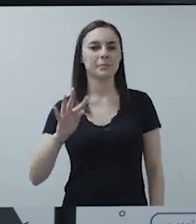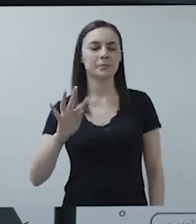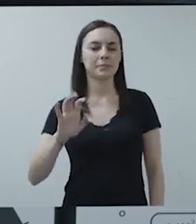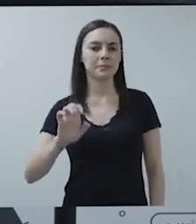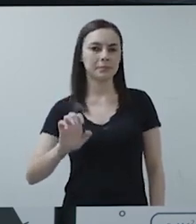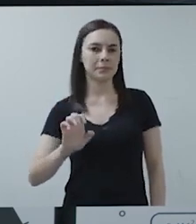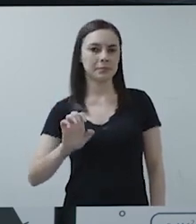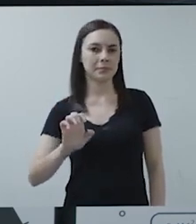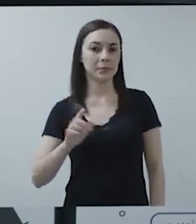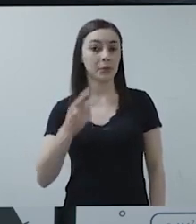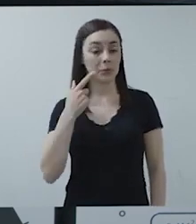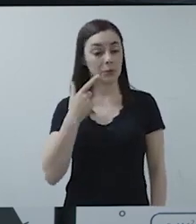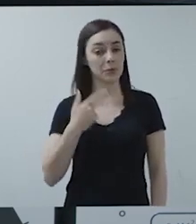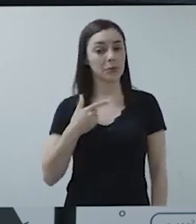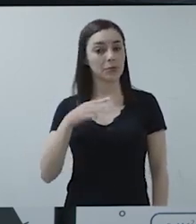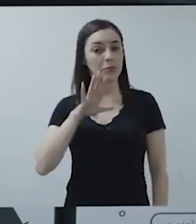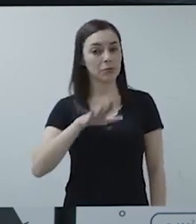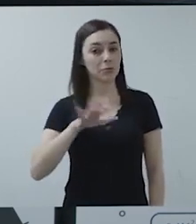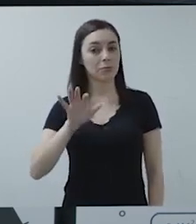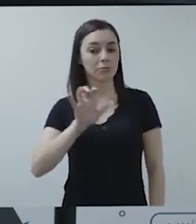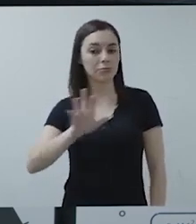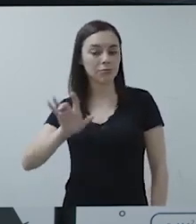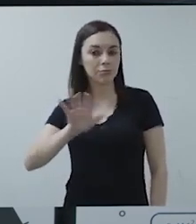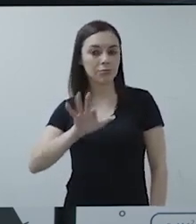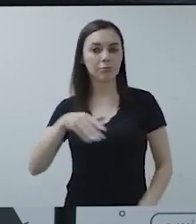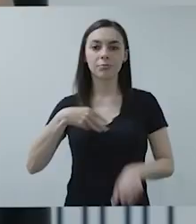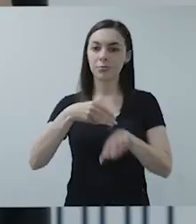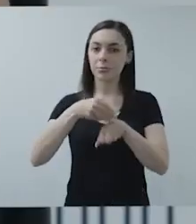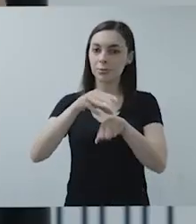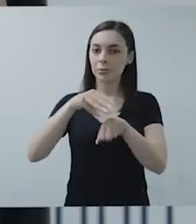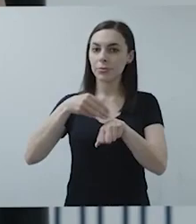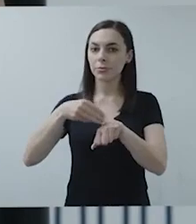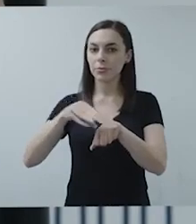abacate? Vejam só, já estou falando aqui, já estou dando a dica.